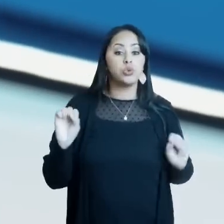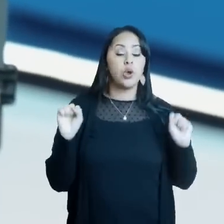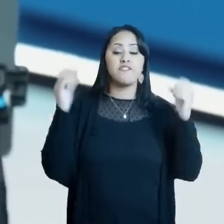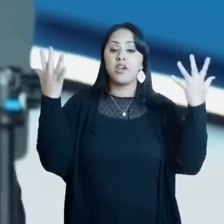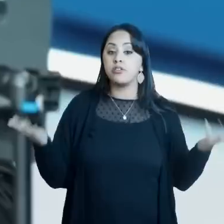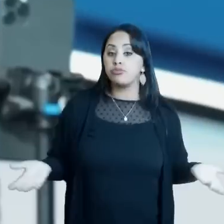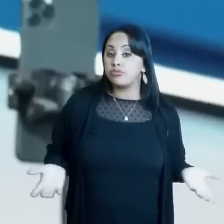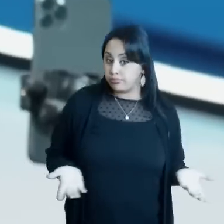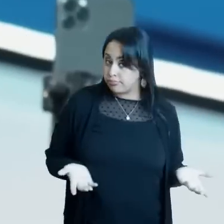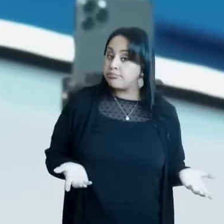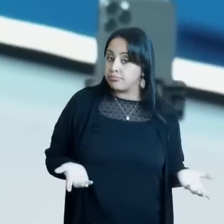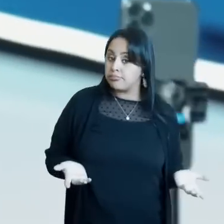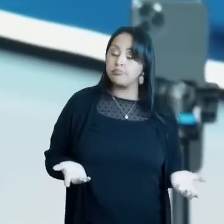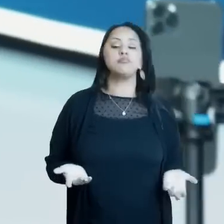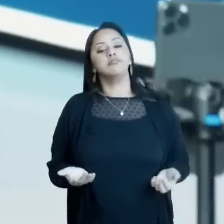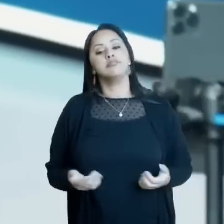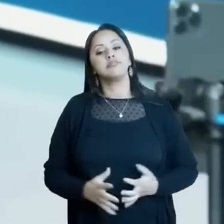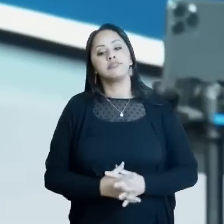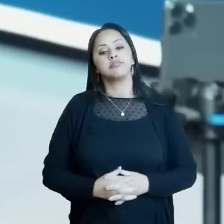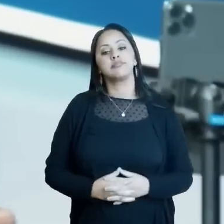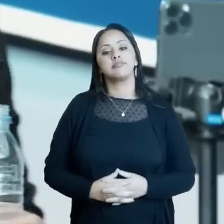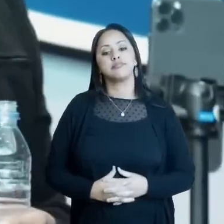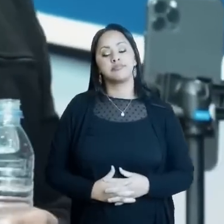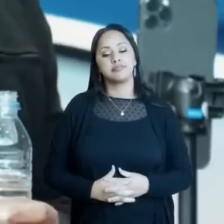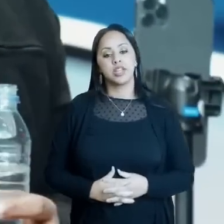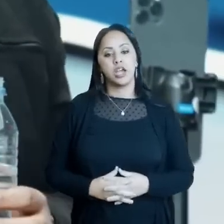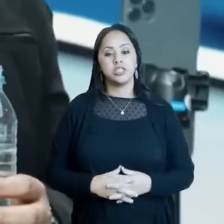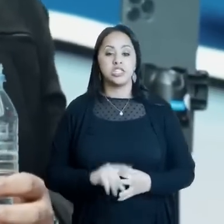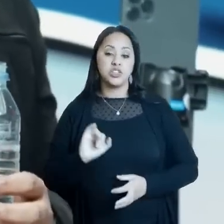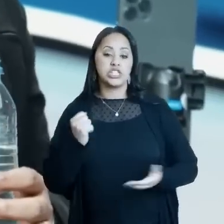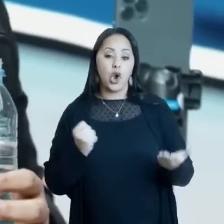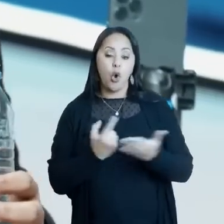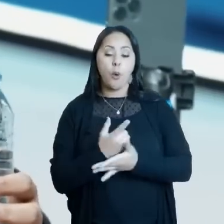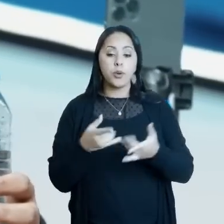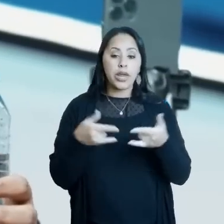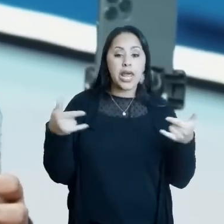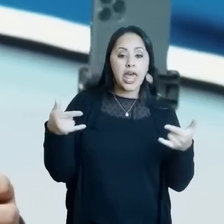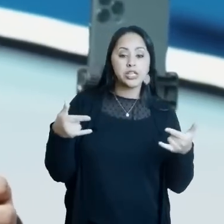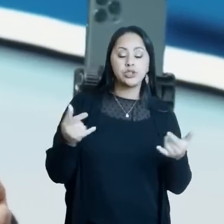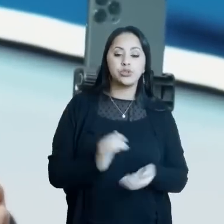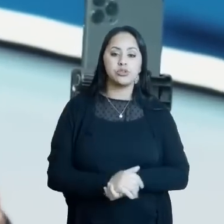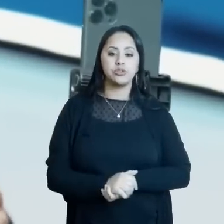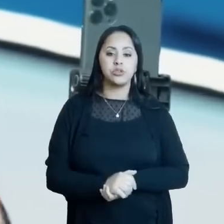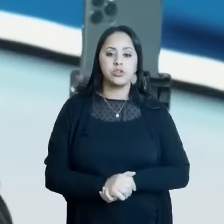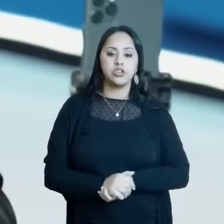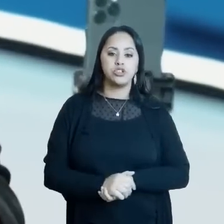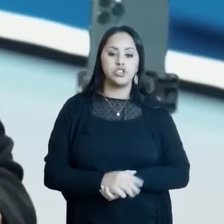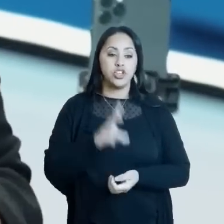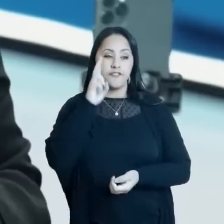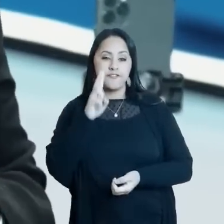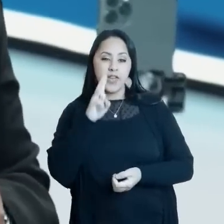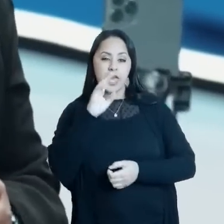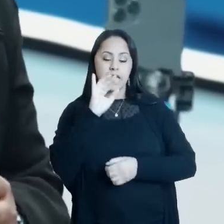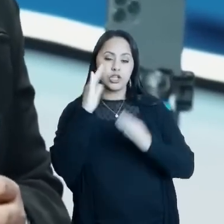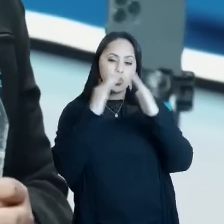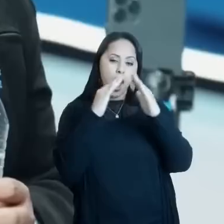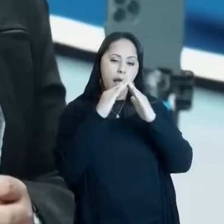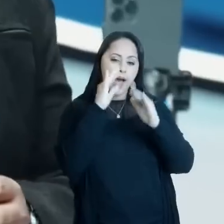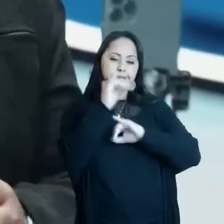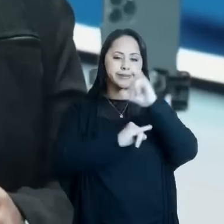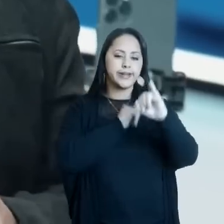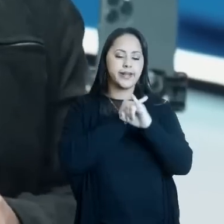evento? Você tem dúvida aí sobre você comprar o ingresso de assistir online,